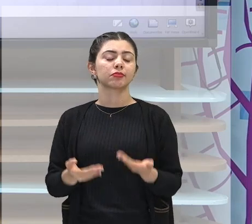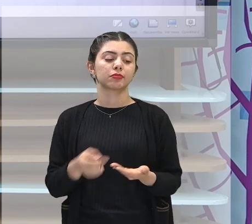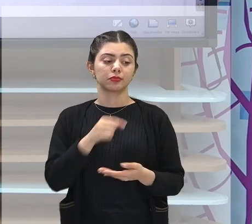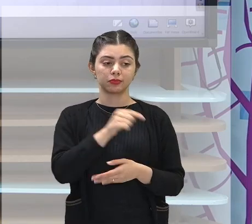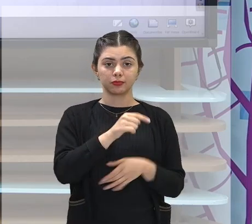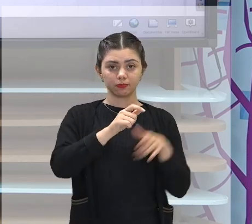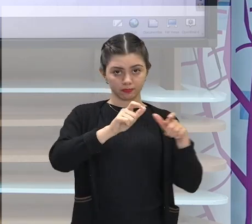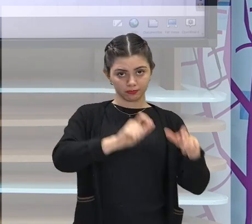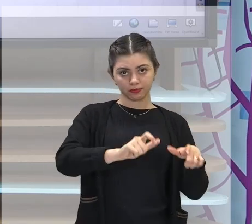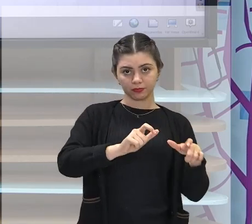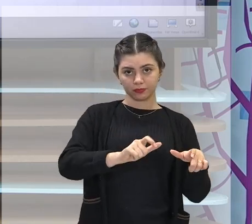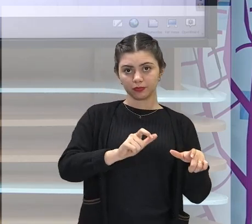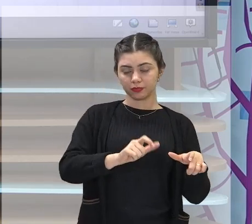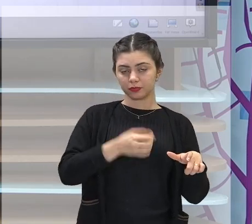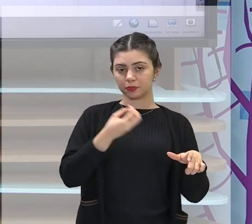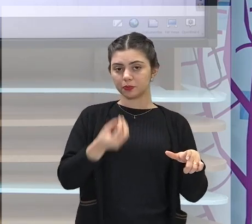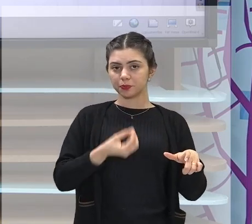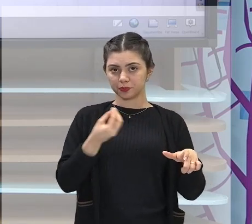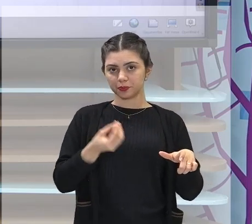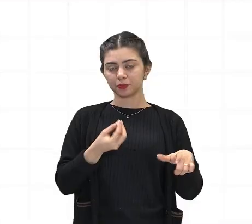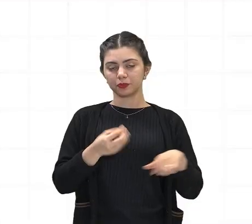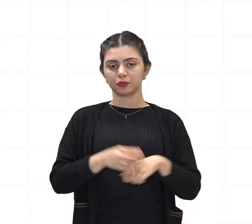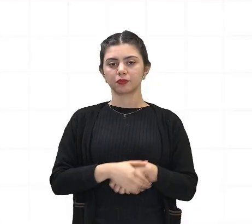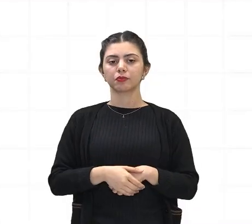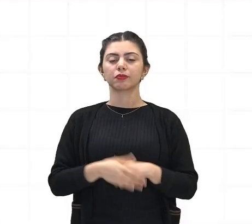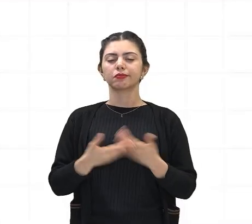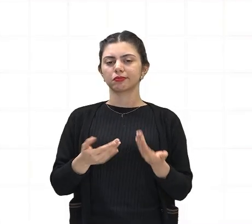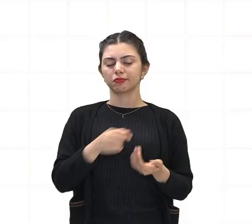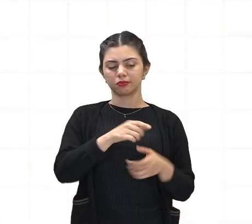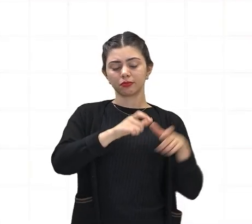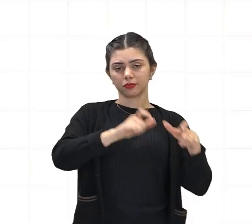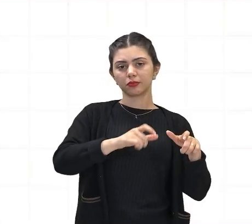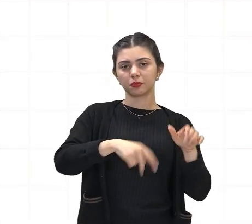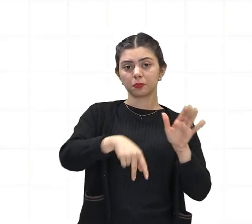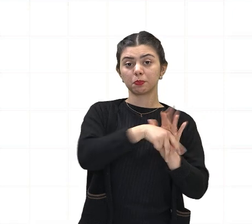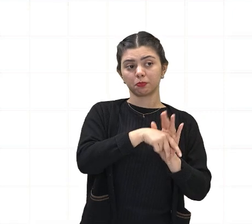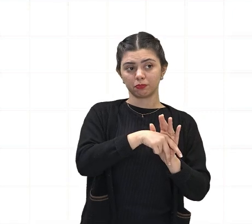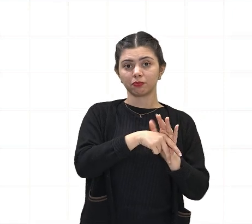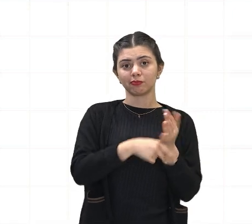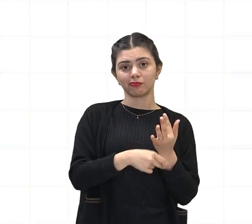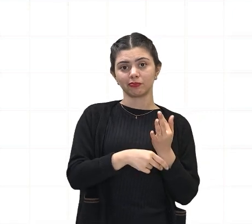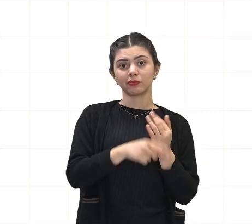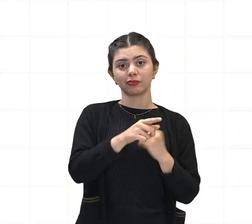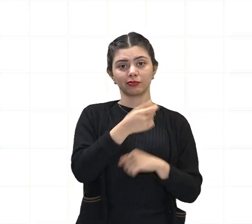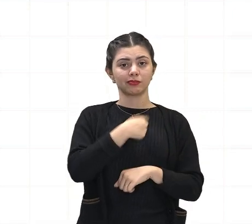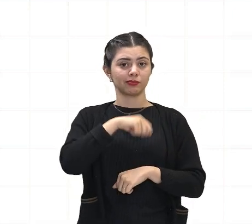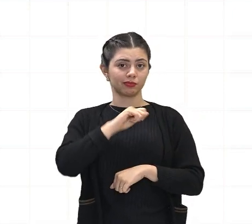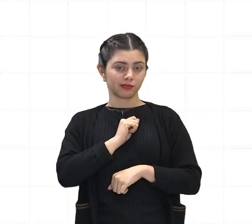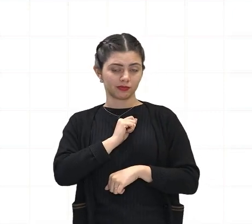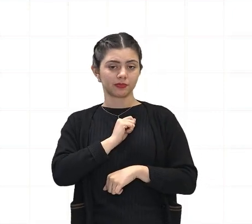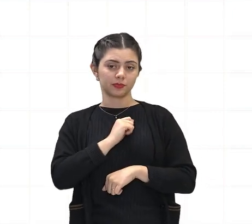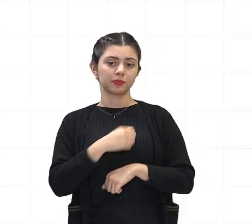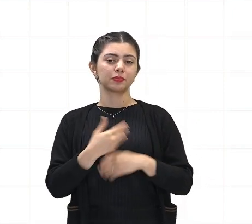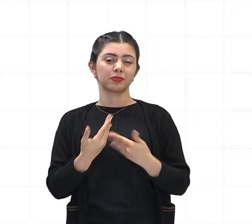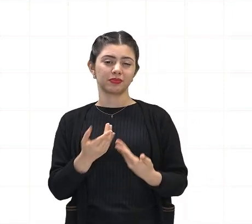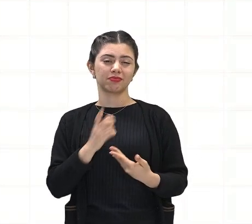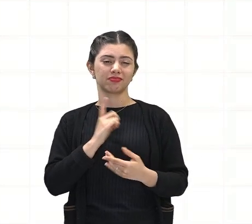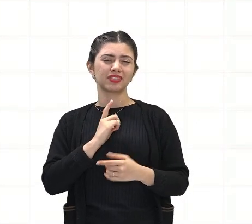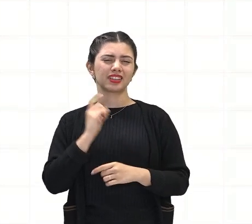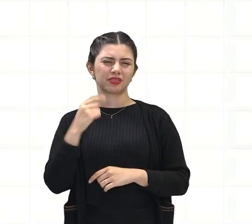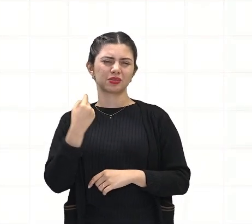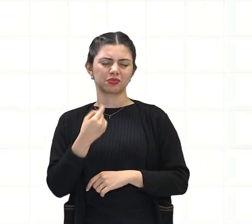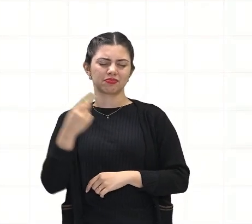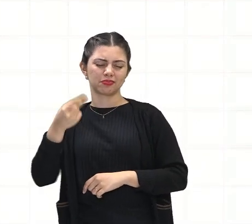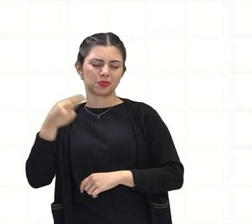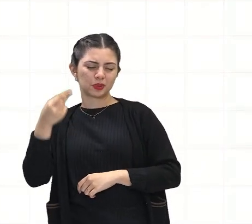de Hispaniola, né, que originalmente pertencia à Espanha, por motivos de brigas